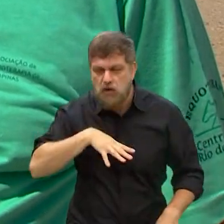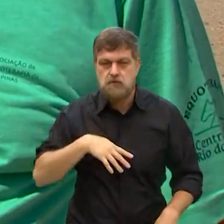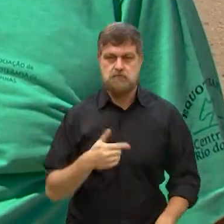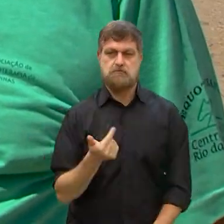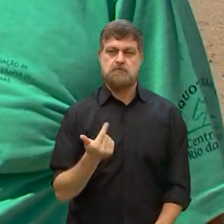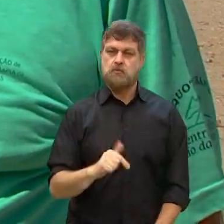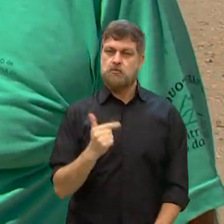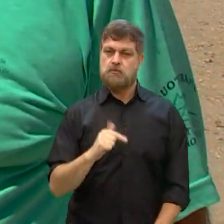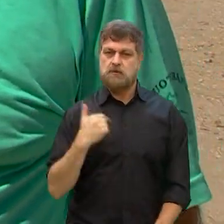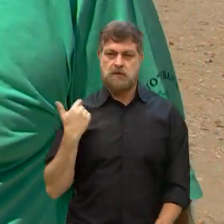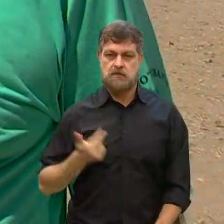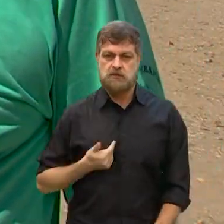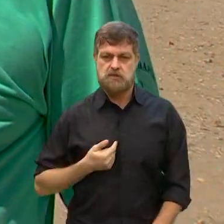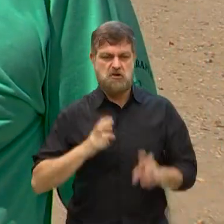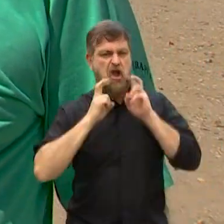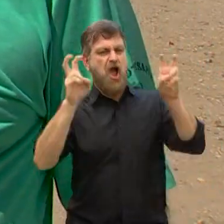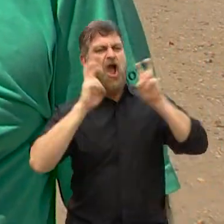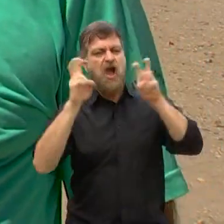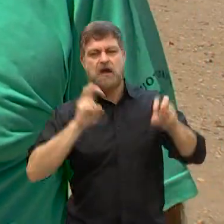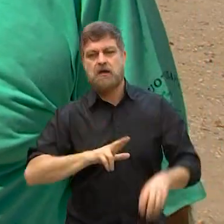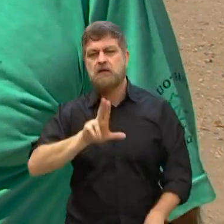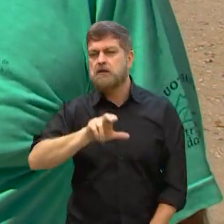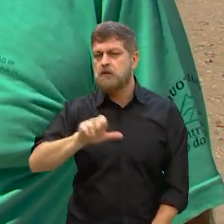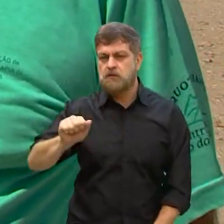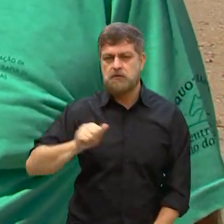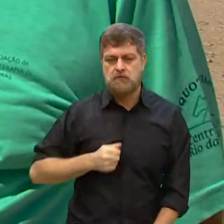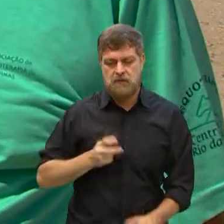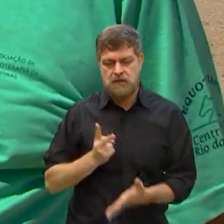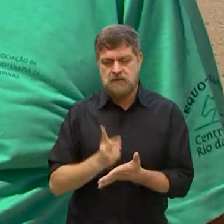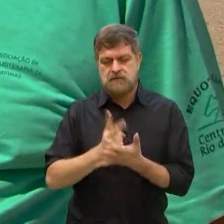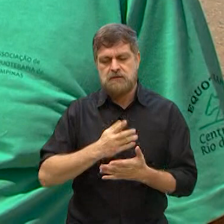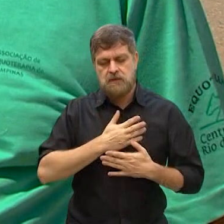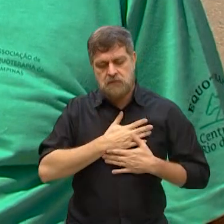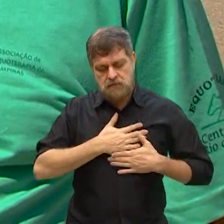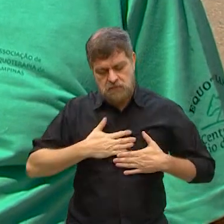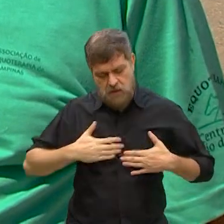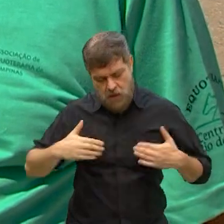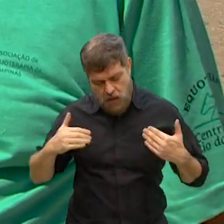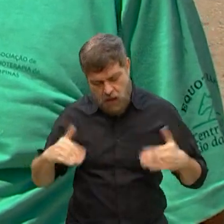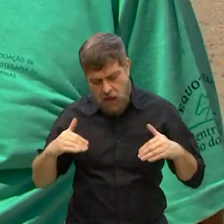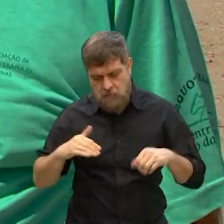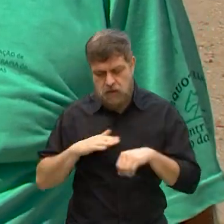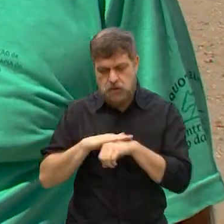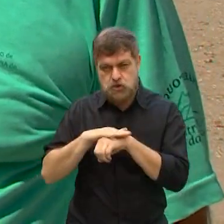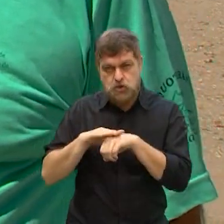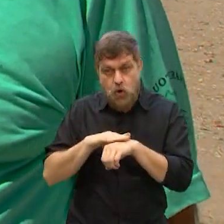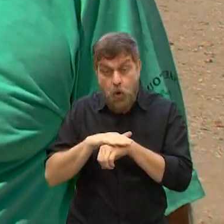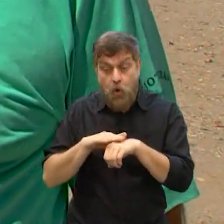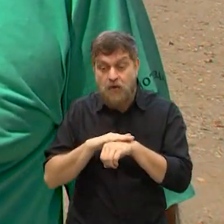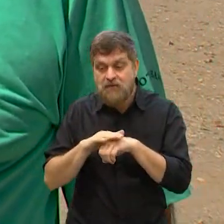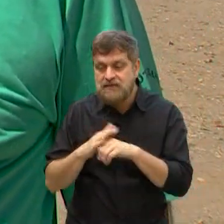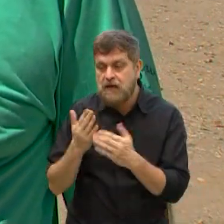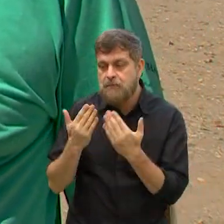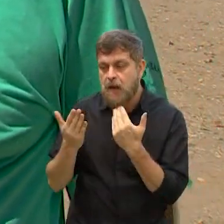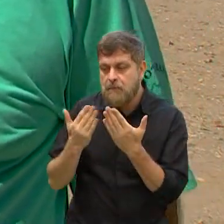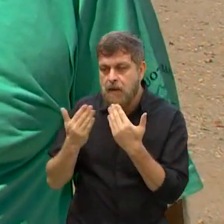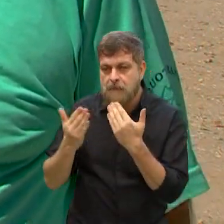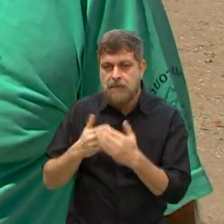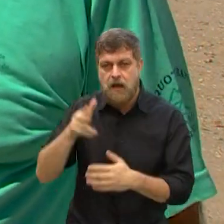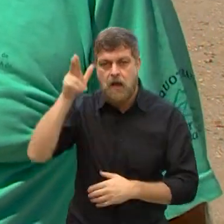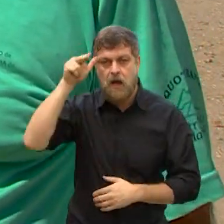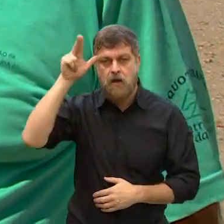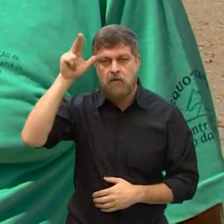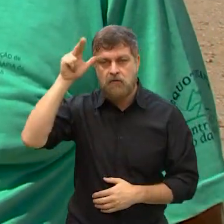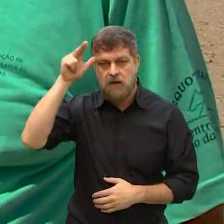movimentos bruscos com o cavalo, não levantamos a tonalidade de voz, absolutamente. Nós conversamos com esse